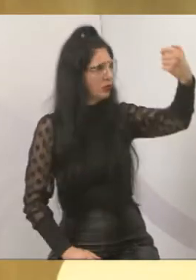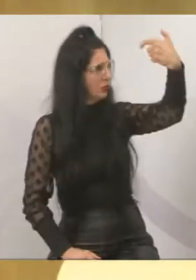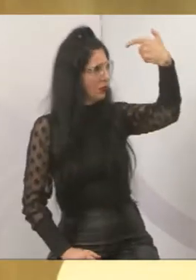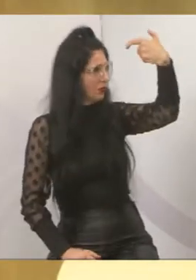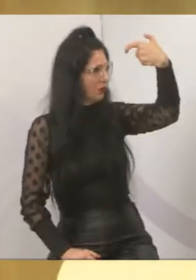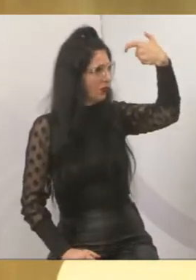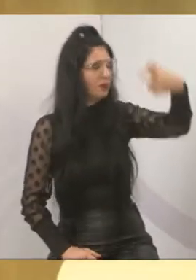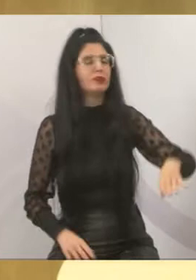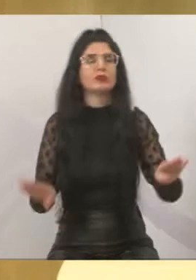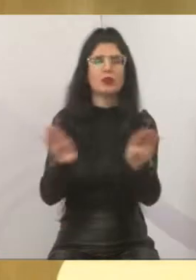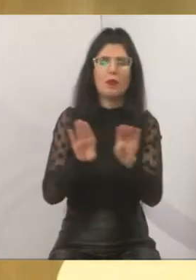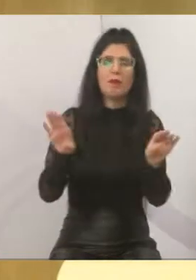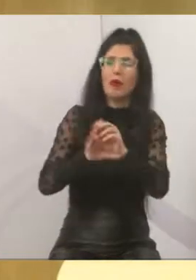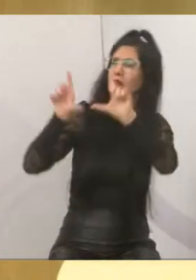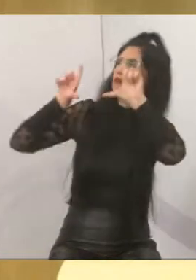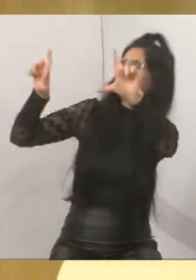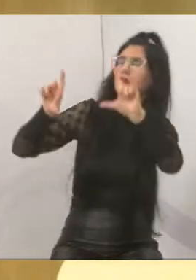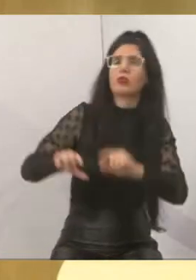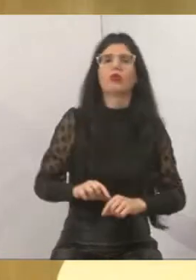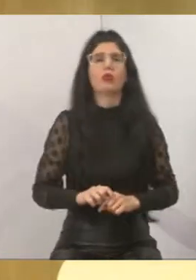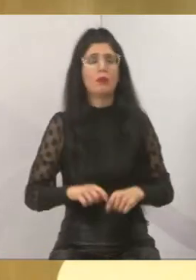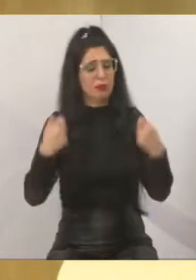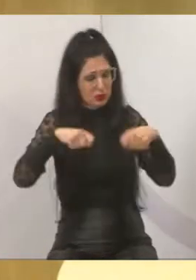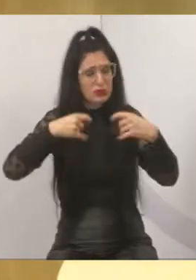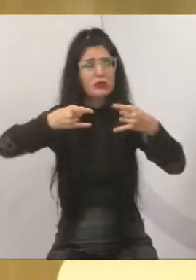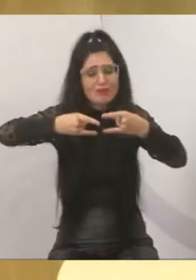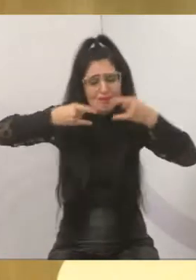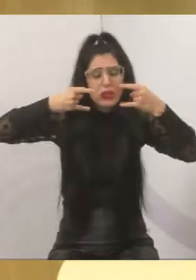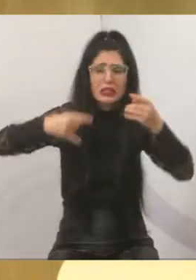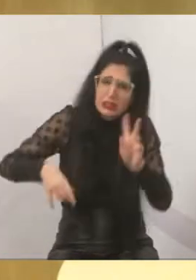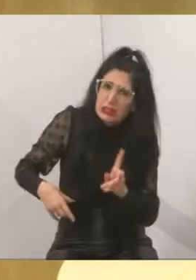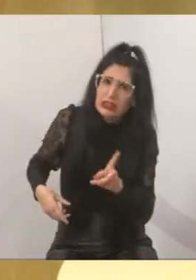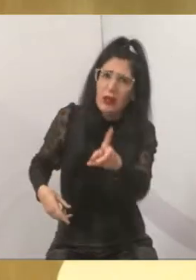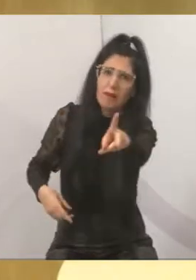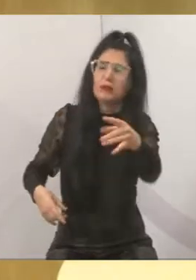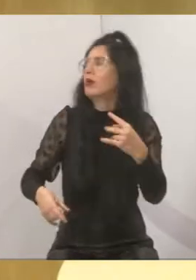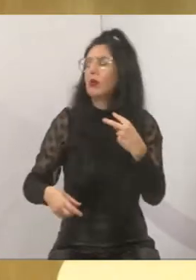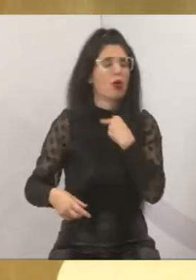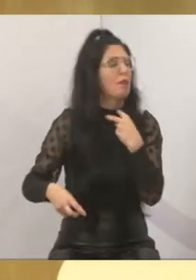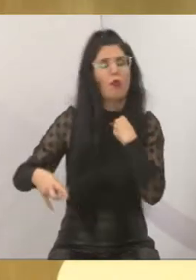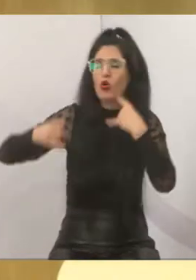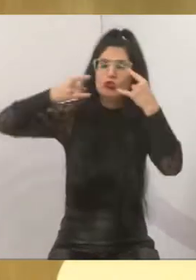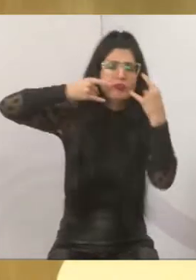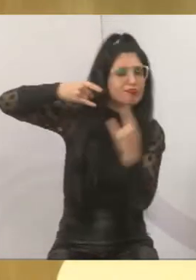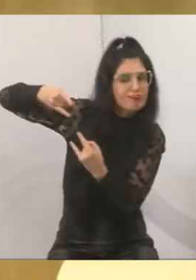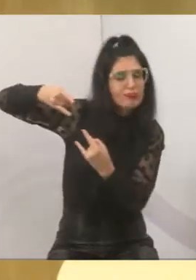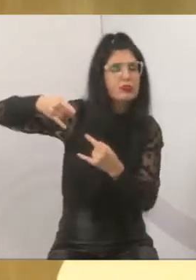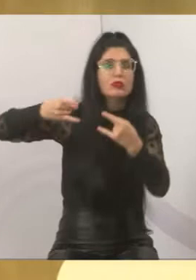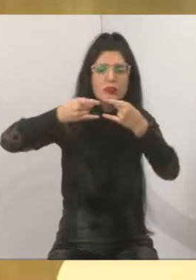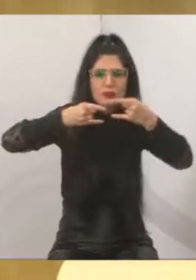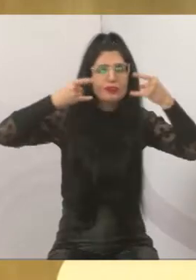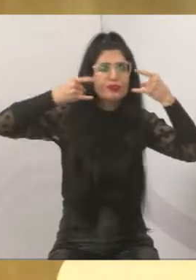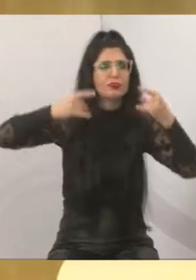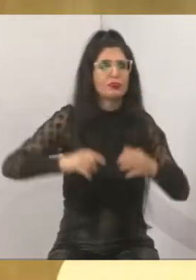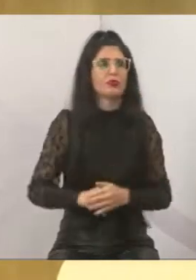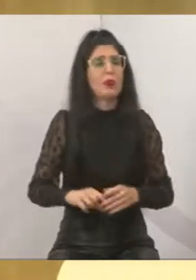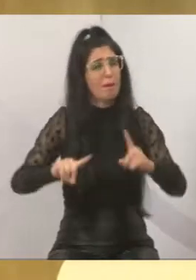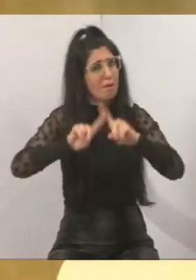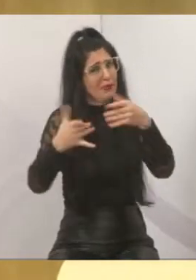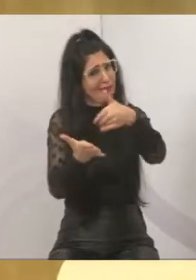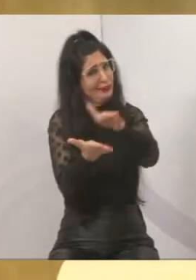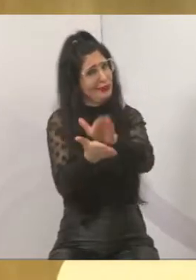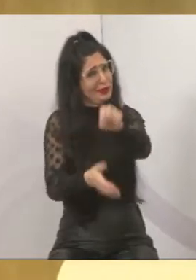obrigatoriedade do uso de máscara. Então a gente não sabe. E daí a gente começa a ver o disparate que é, e eu vou criticar sim a